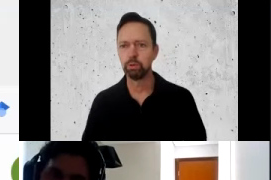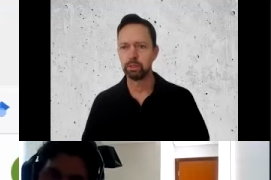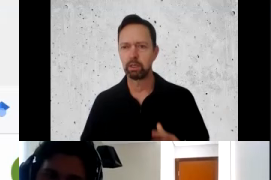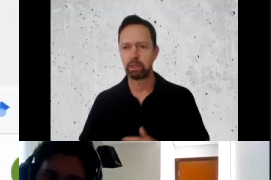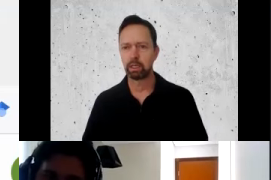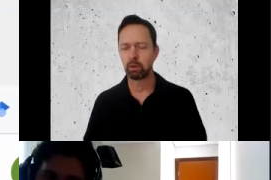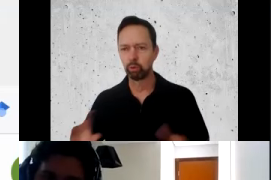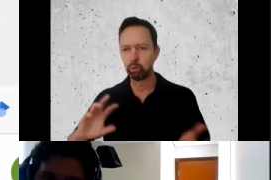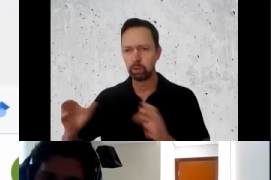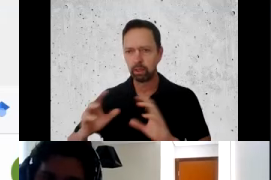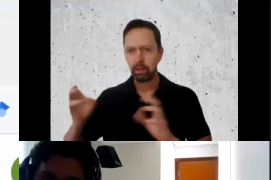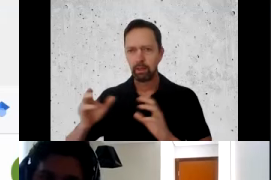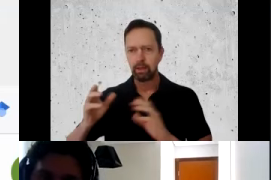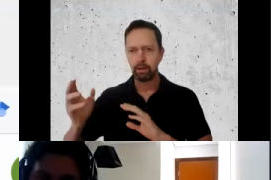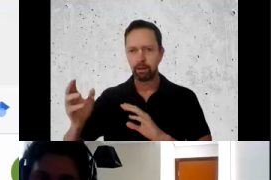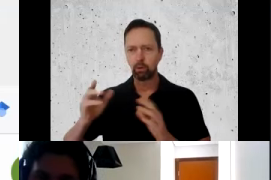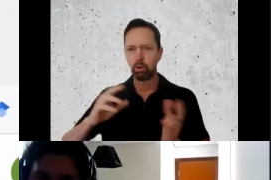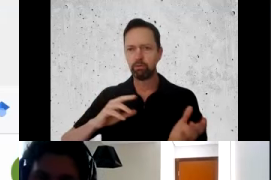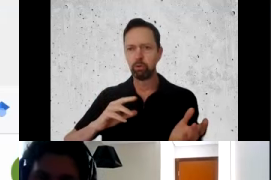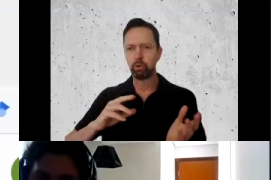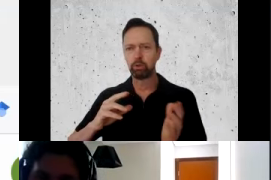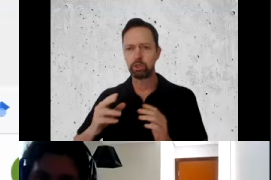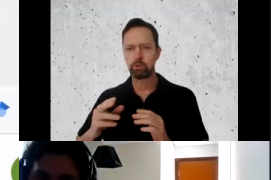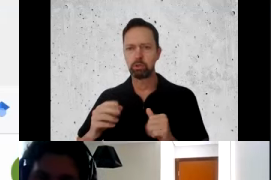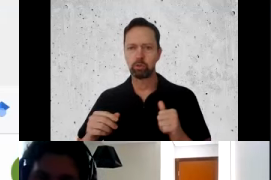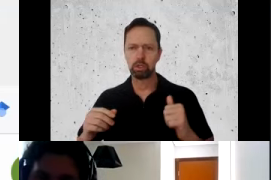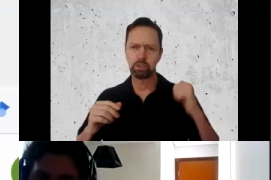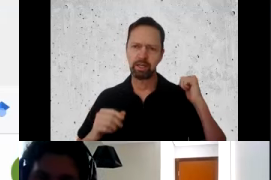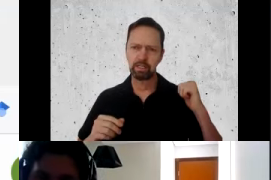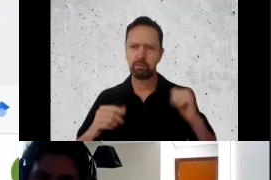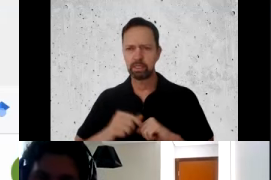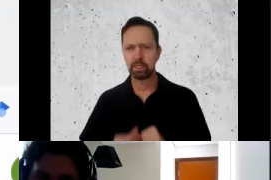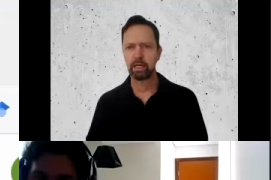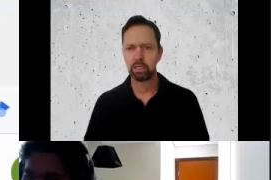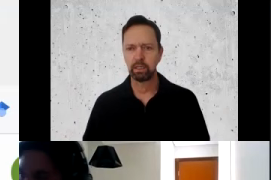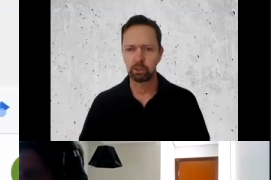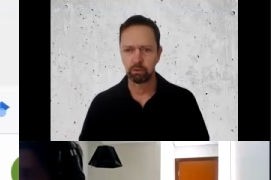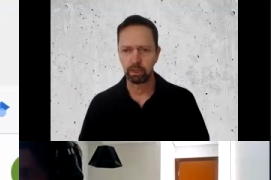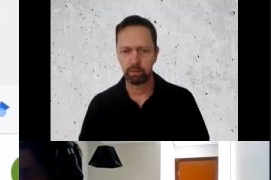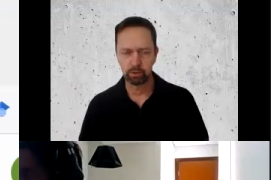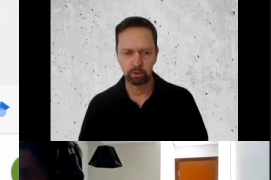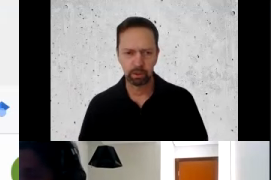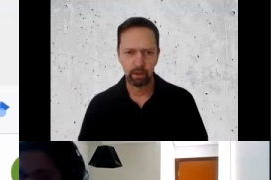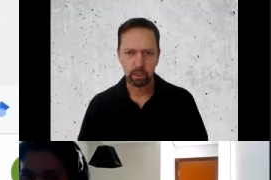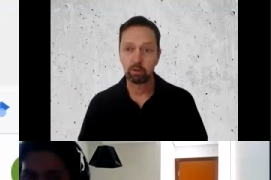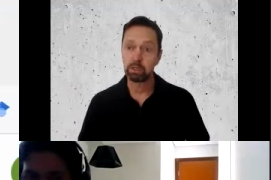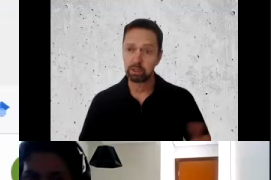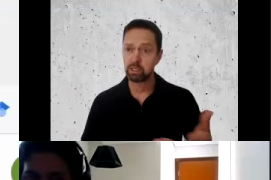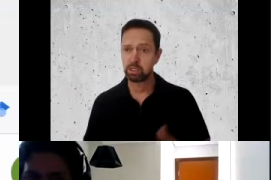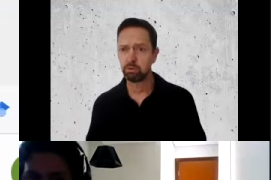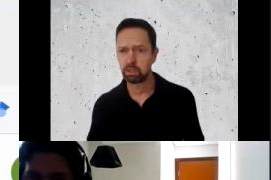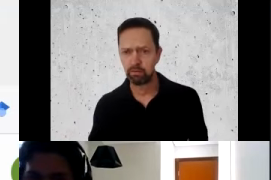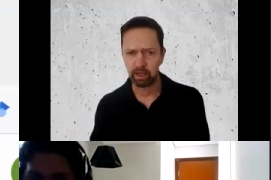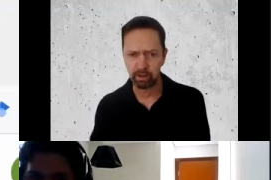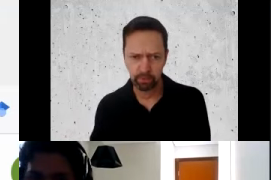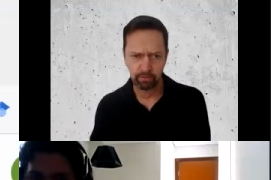de cultura, de argumentar que cultura coevolui com instituições. 3 semanas atrás ele lançou um trabalho sobre isso, que